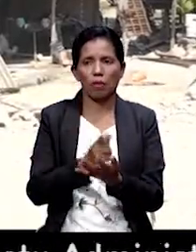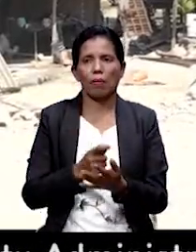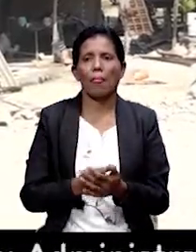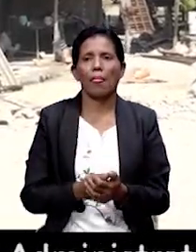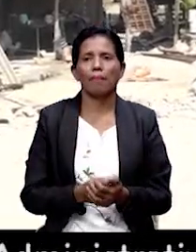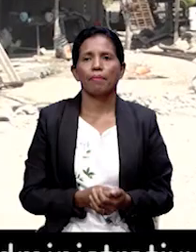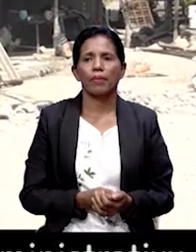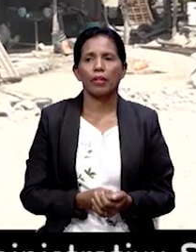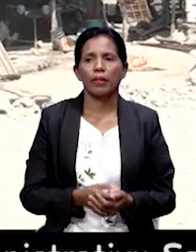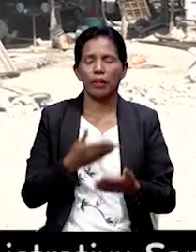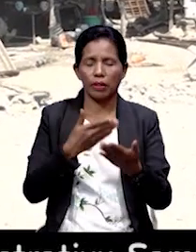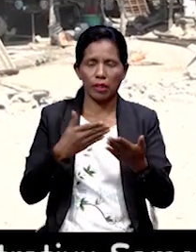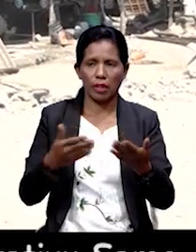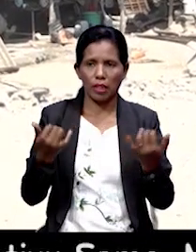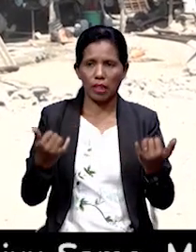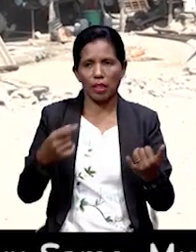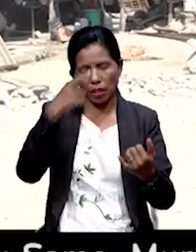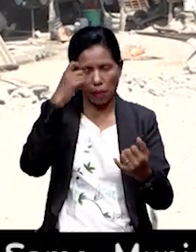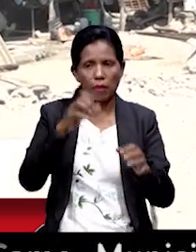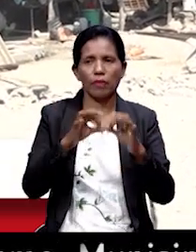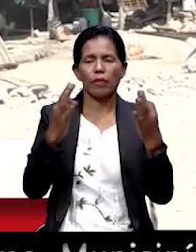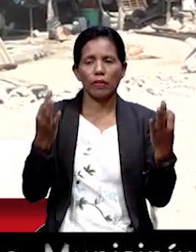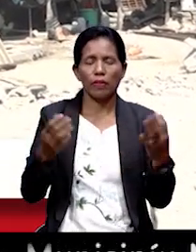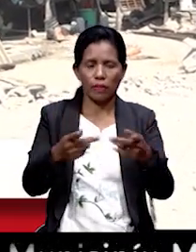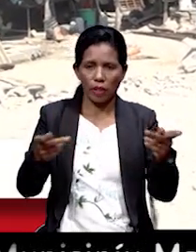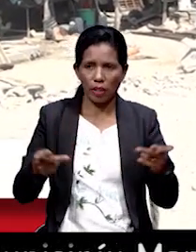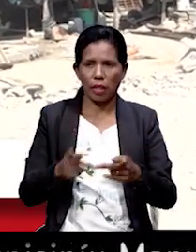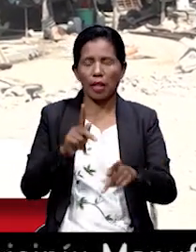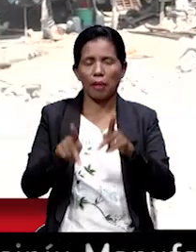tamba fatine emanain rua